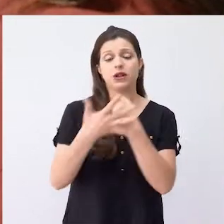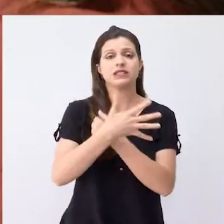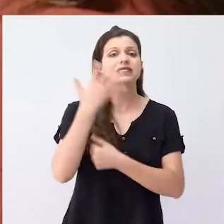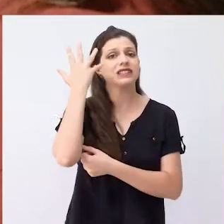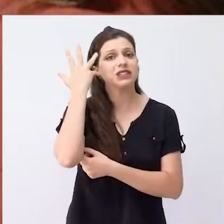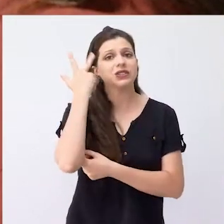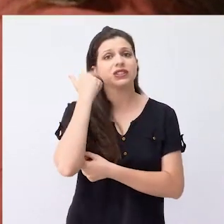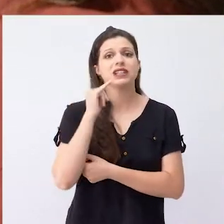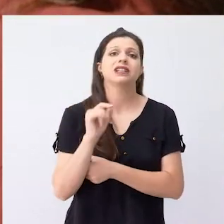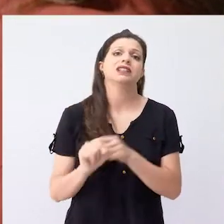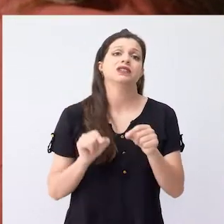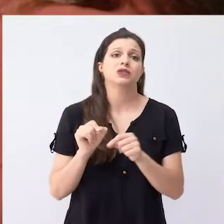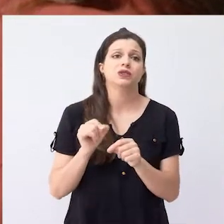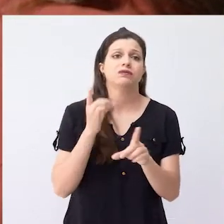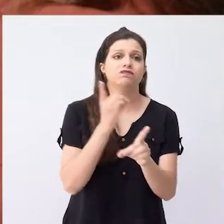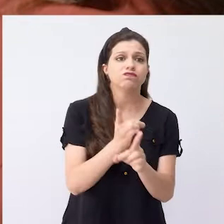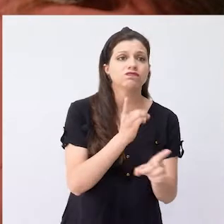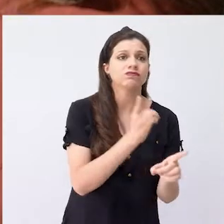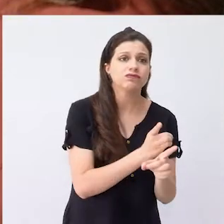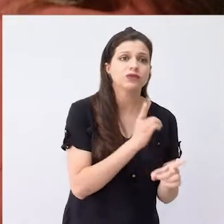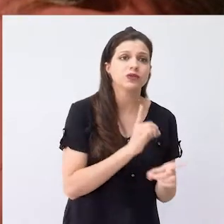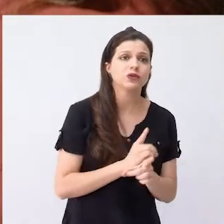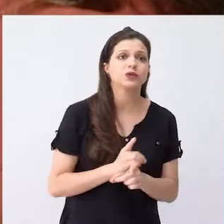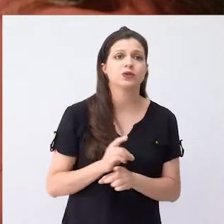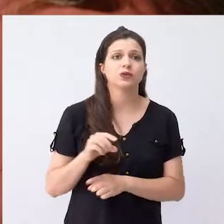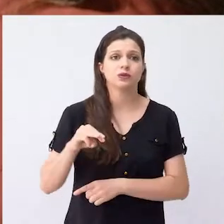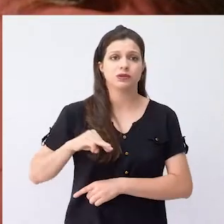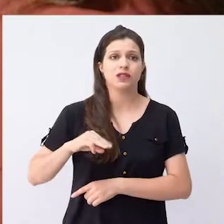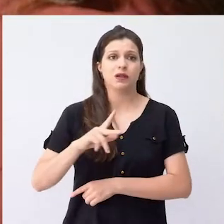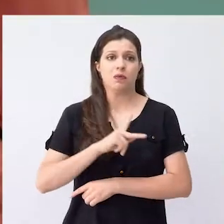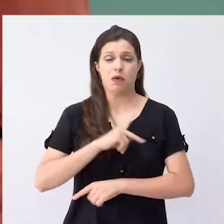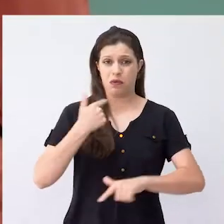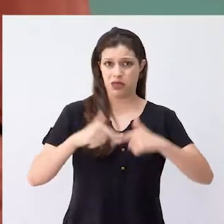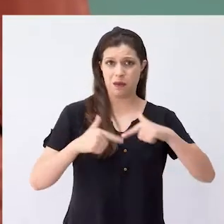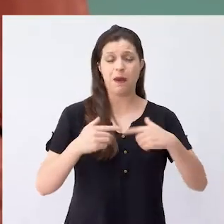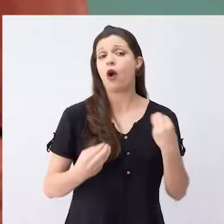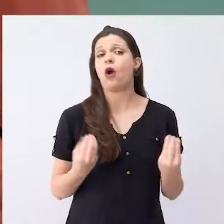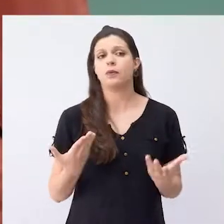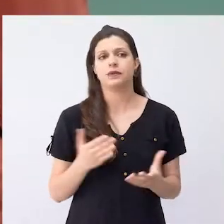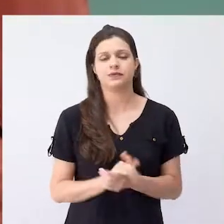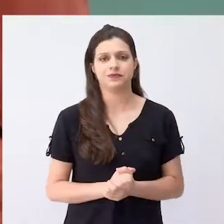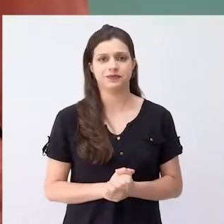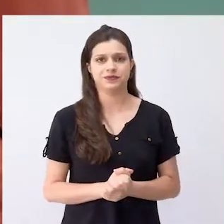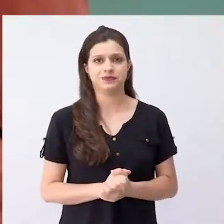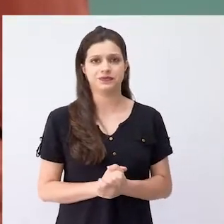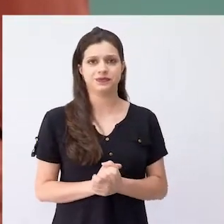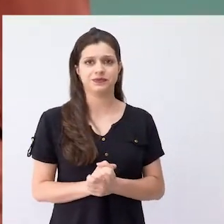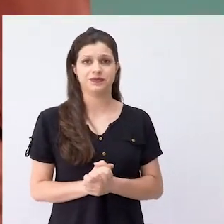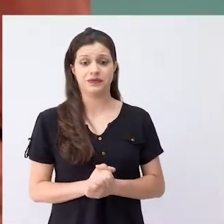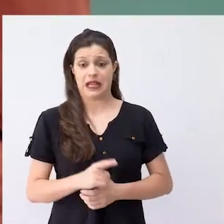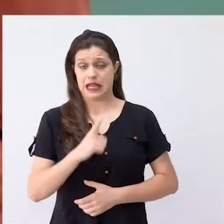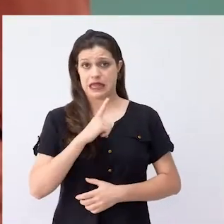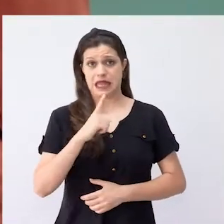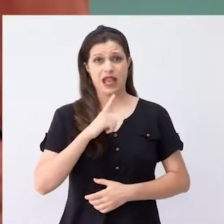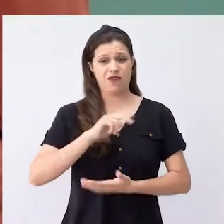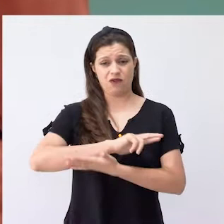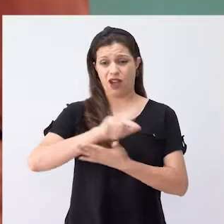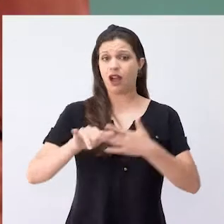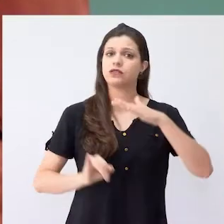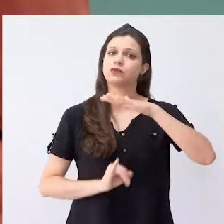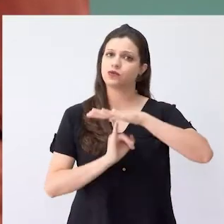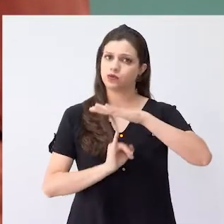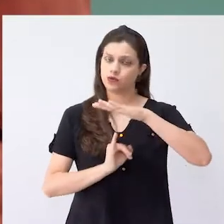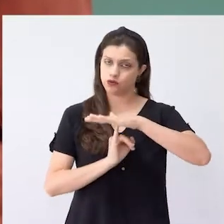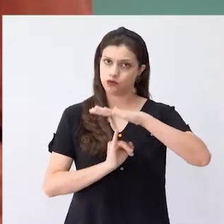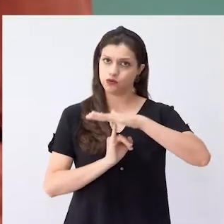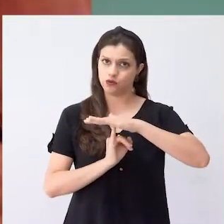proteção dessas crianças que foram encontradas pelo Ministério Público do Trabalho? A rede de proteção ela é formada por uma série de órgãos